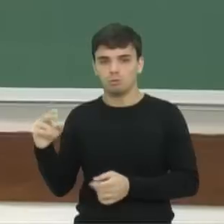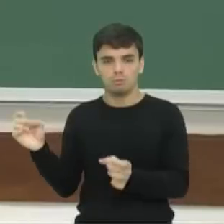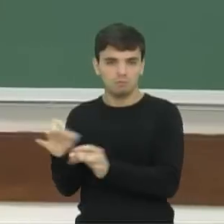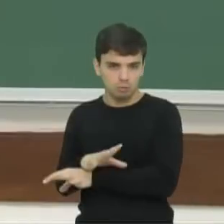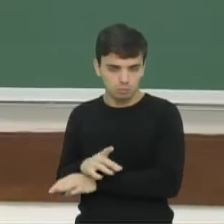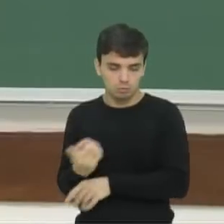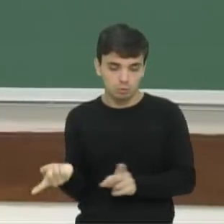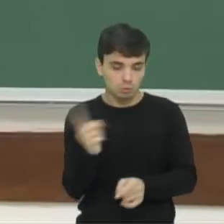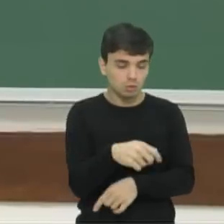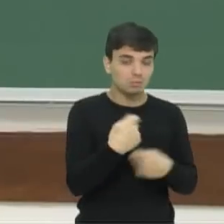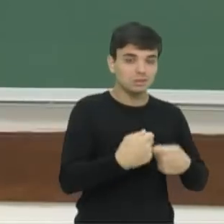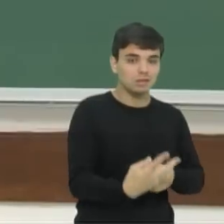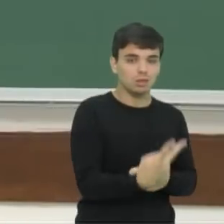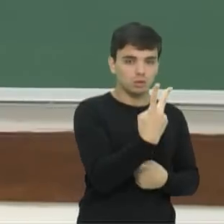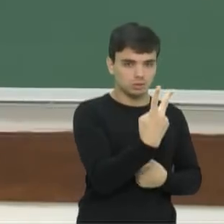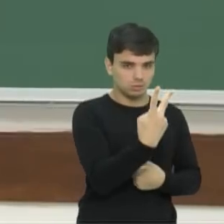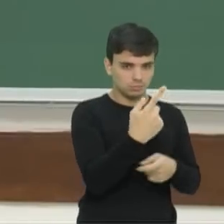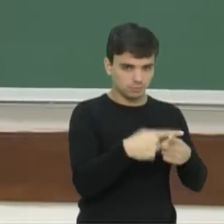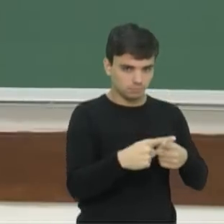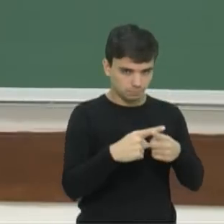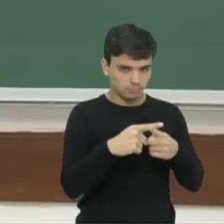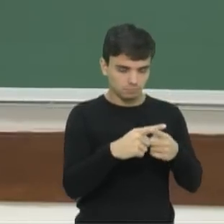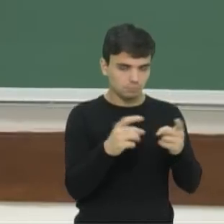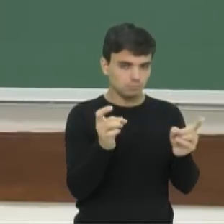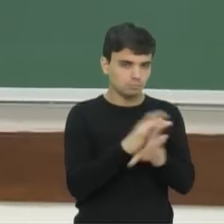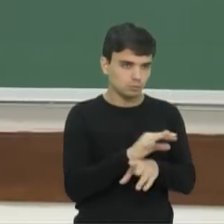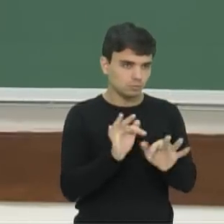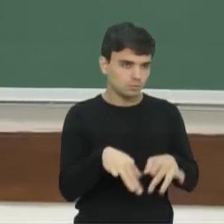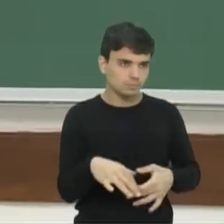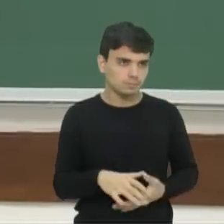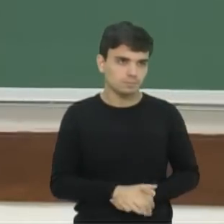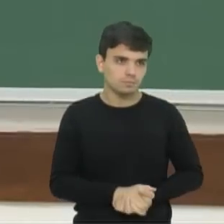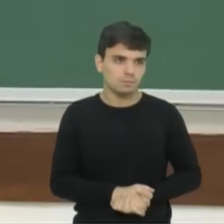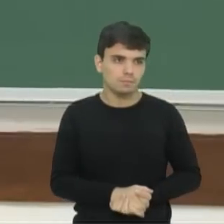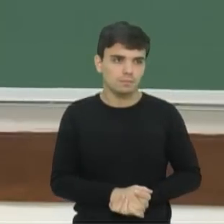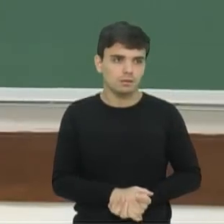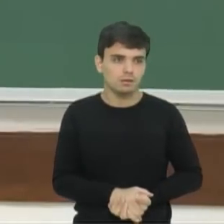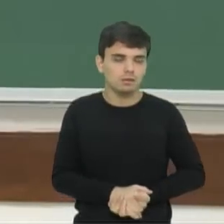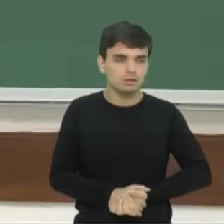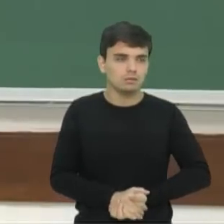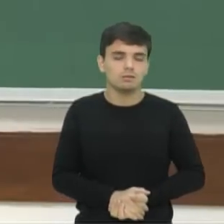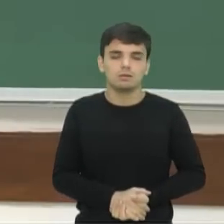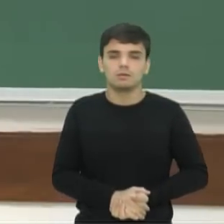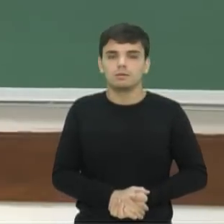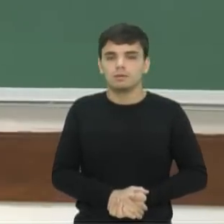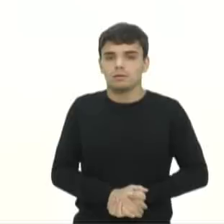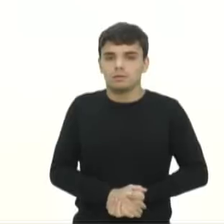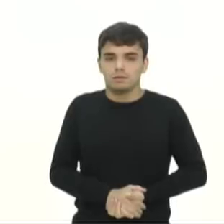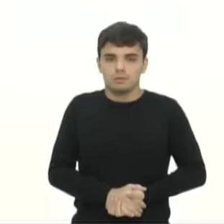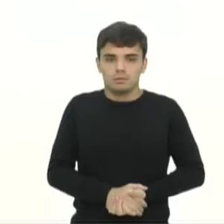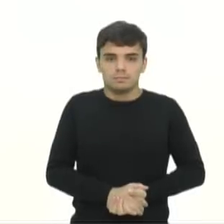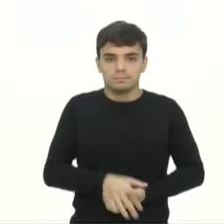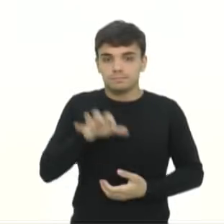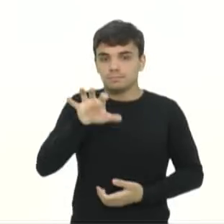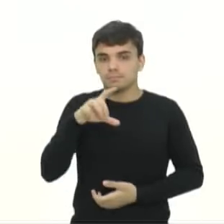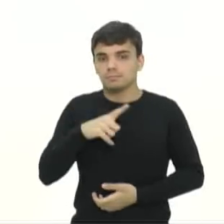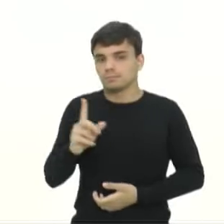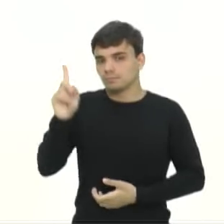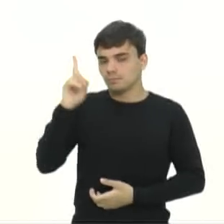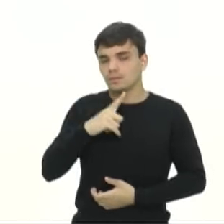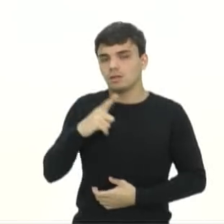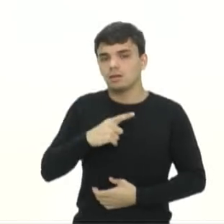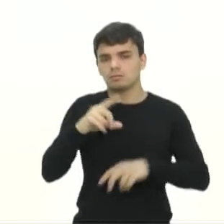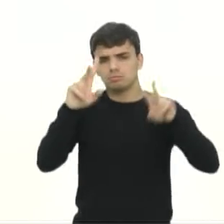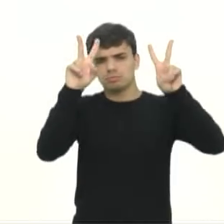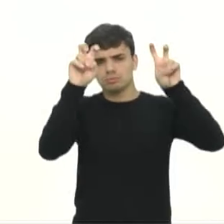são as diferenças entre Ippon e Vasari. E aqui nós falamos algumas situações, alguns termos ali para vocês. Dentro